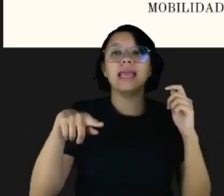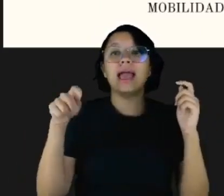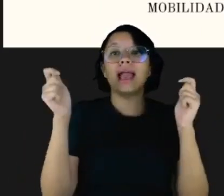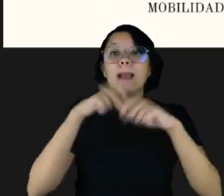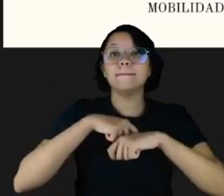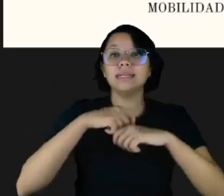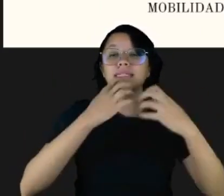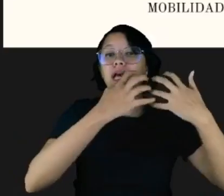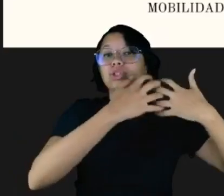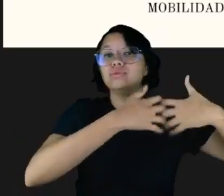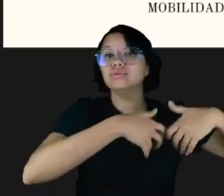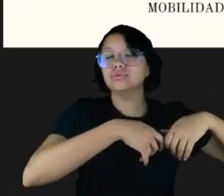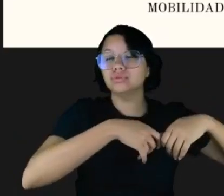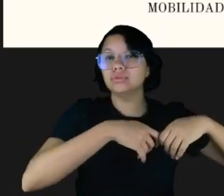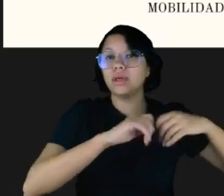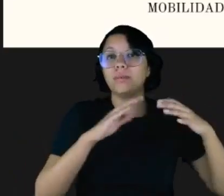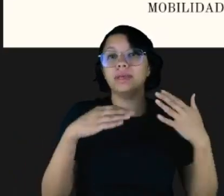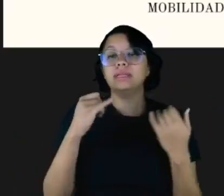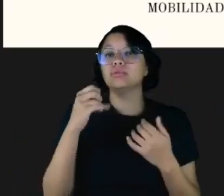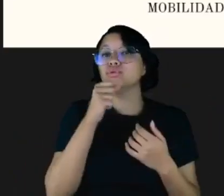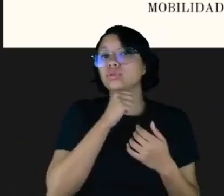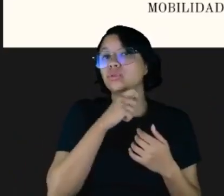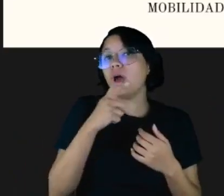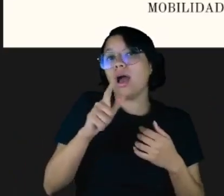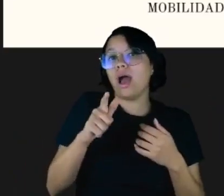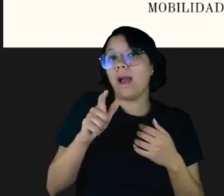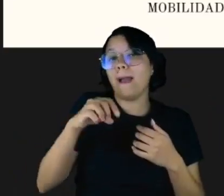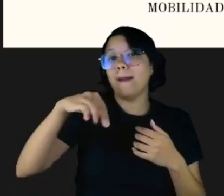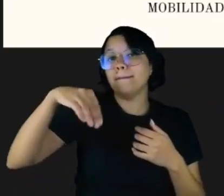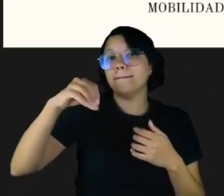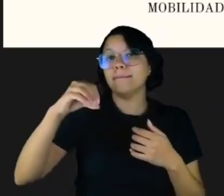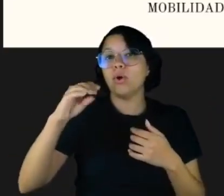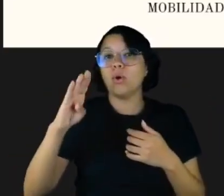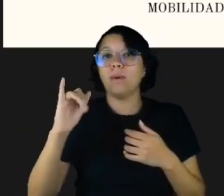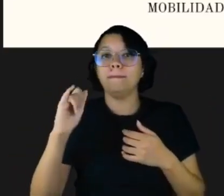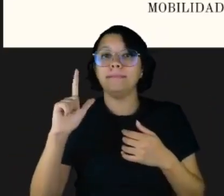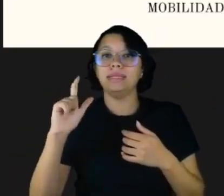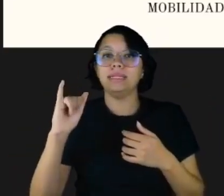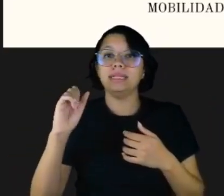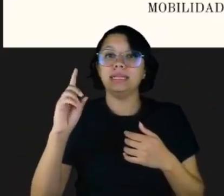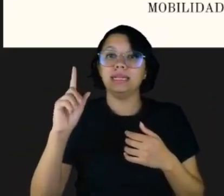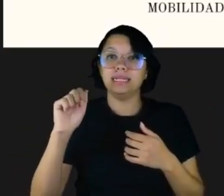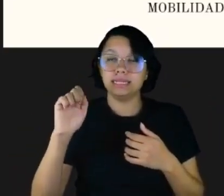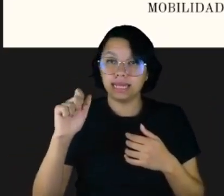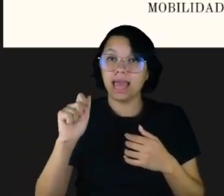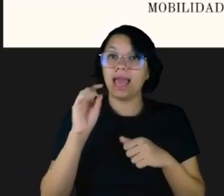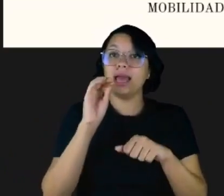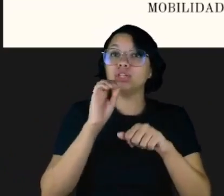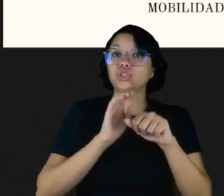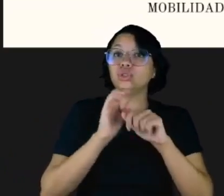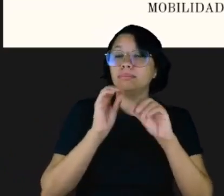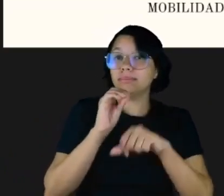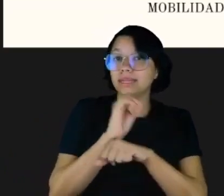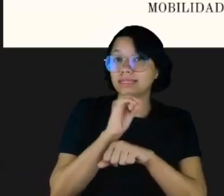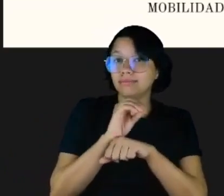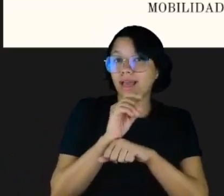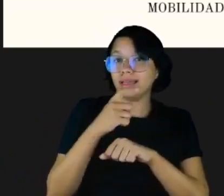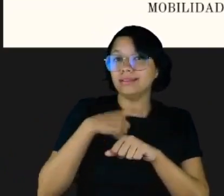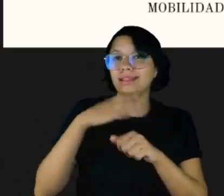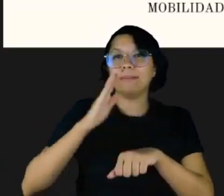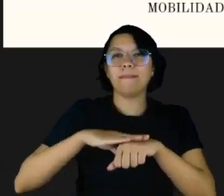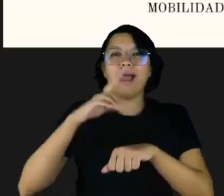funcional. Então, se o idoso não tem uma mobilidade preservada, favorece o risco de